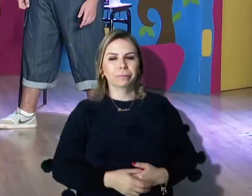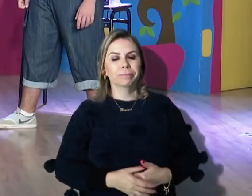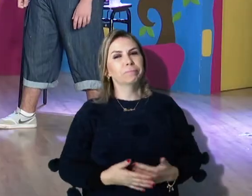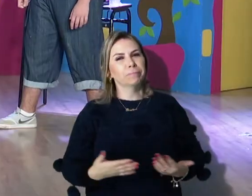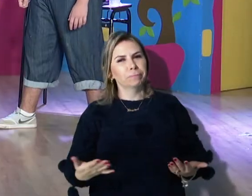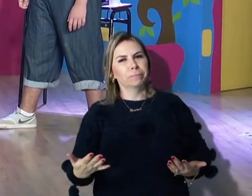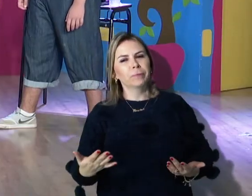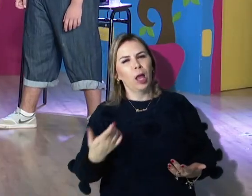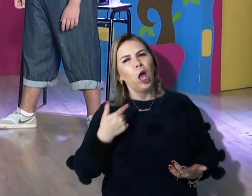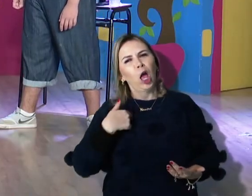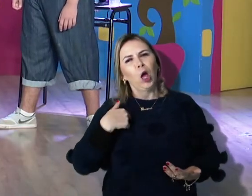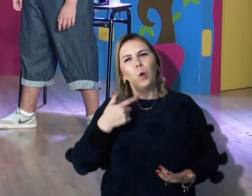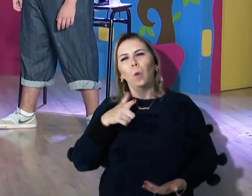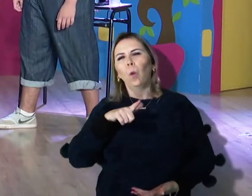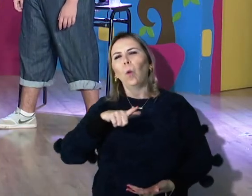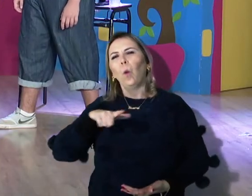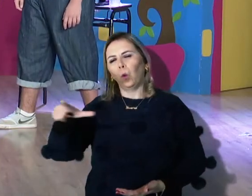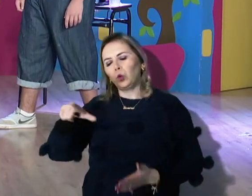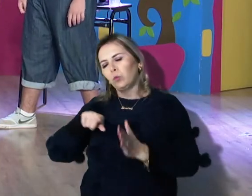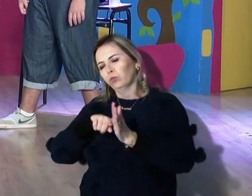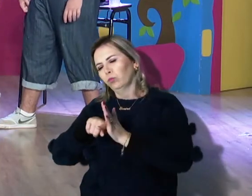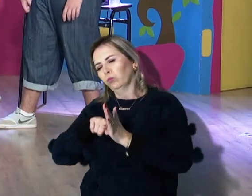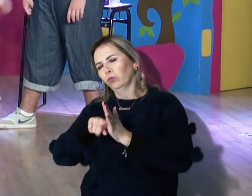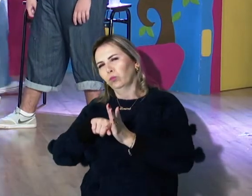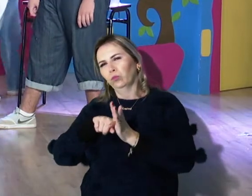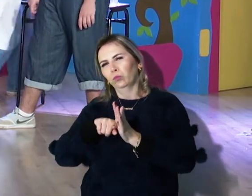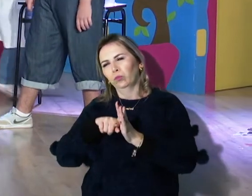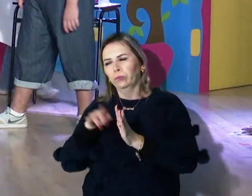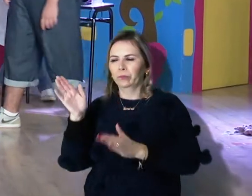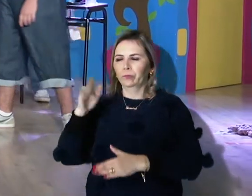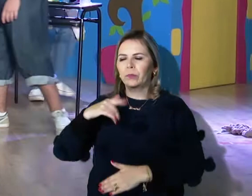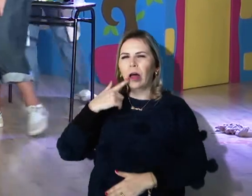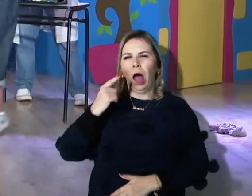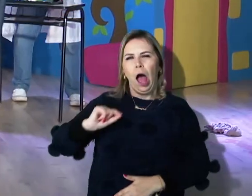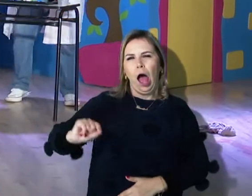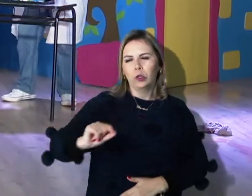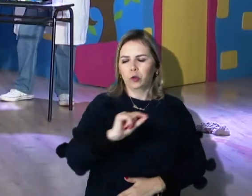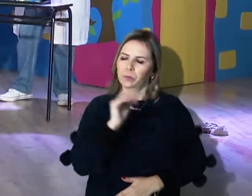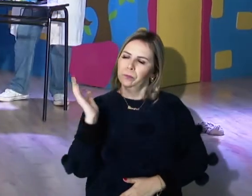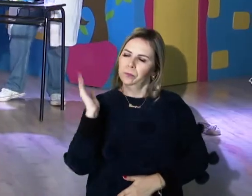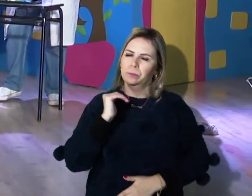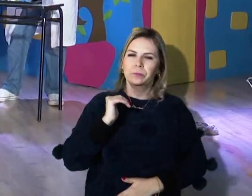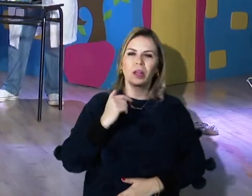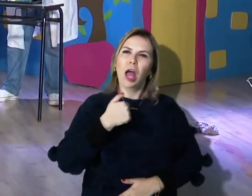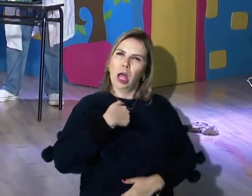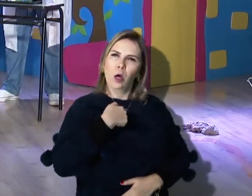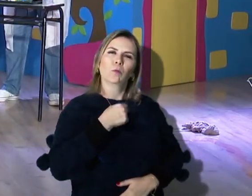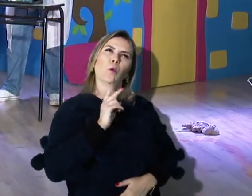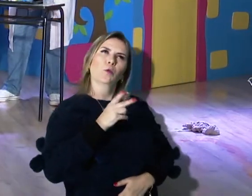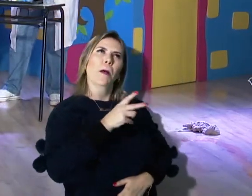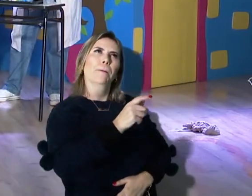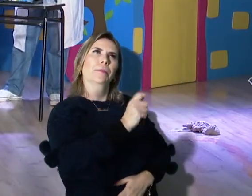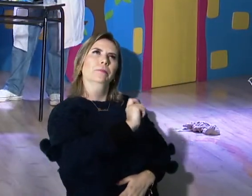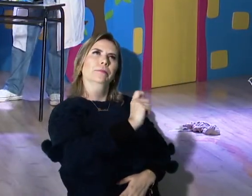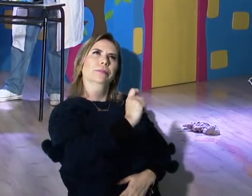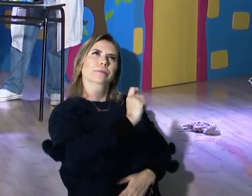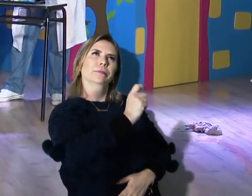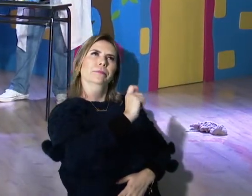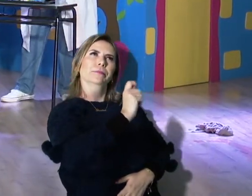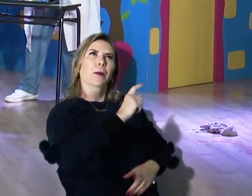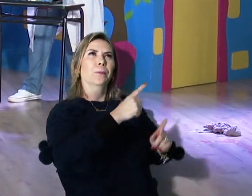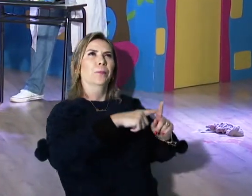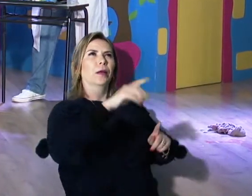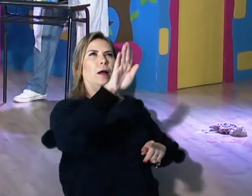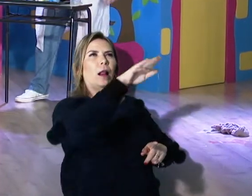É, vou continuar as minhas pesquisas. Vamos lá, Dolores. E eu vou empinar minha pipa, né? Porque ela